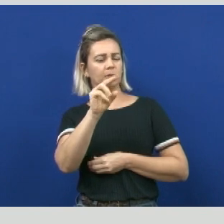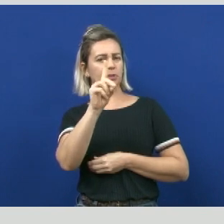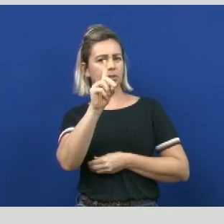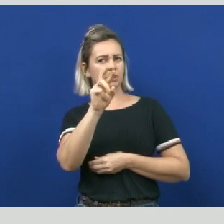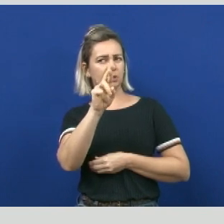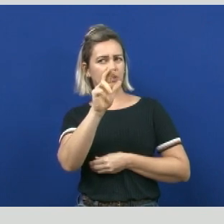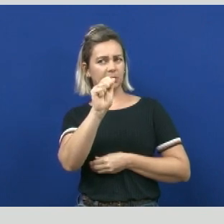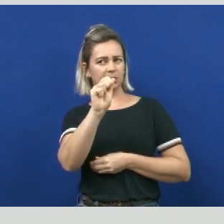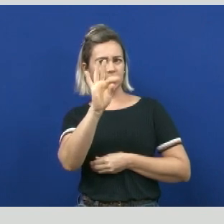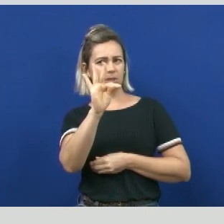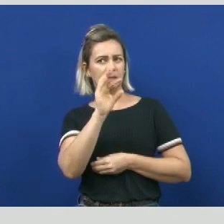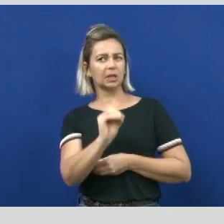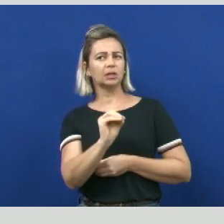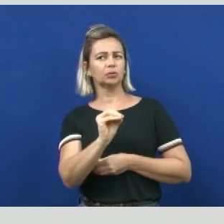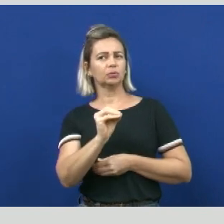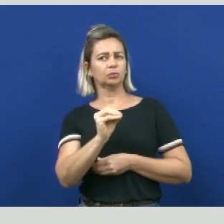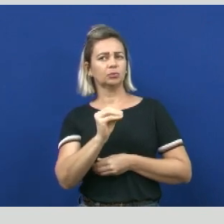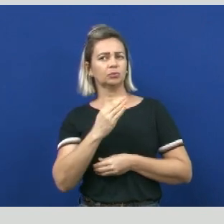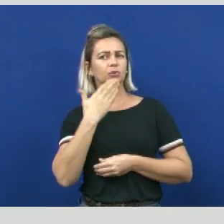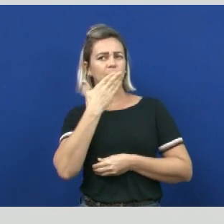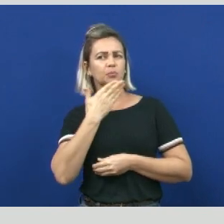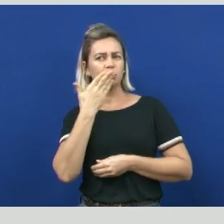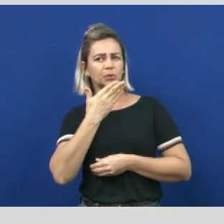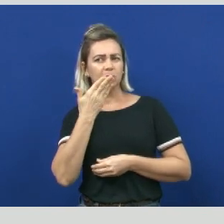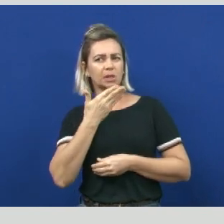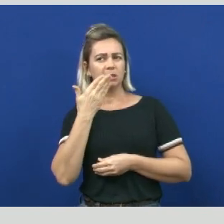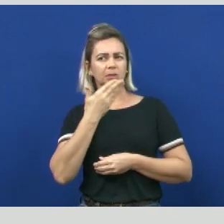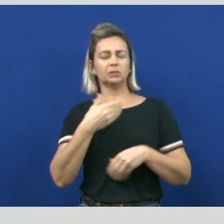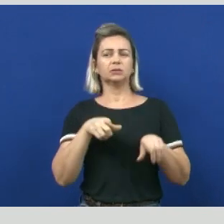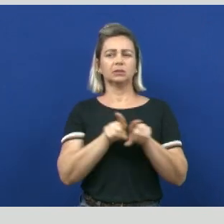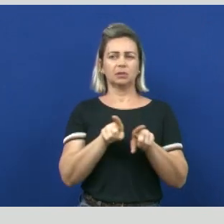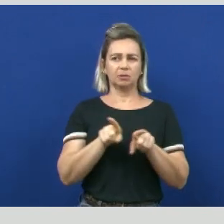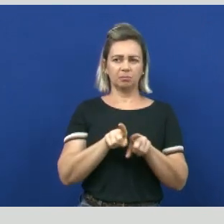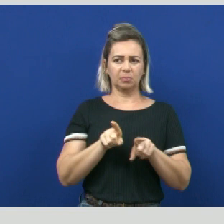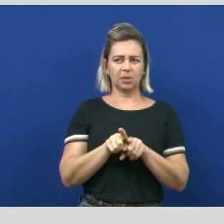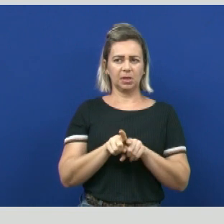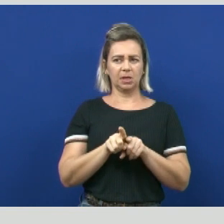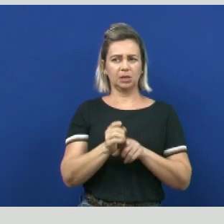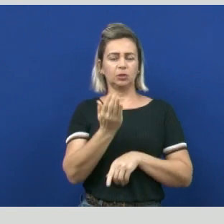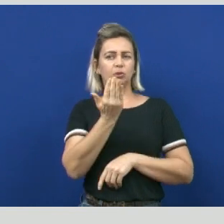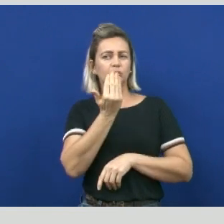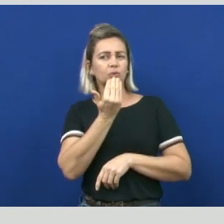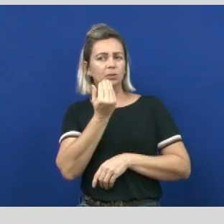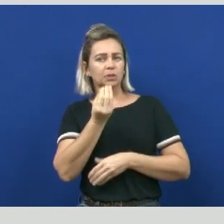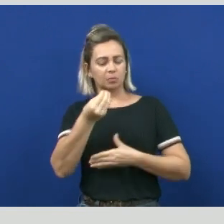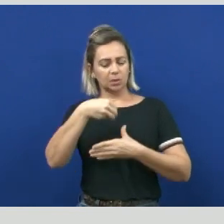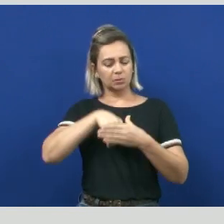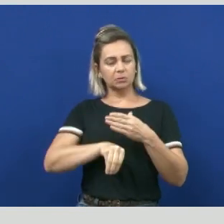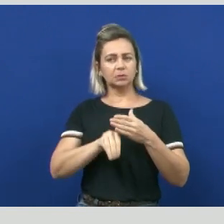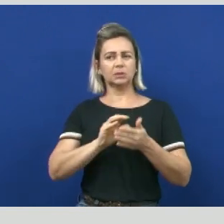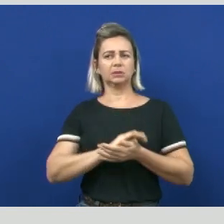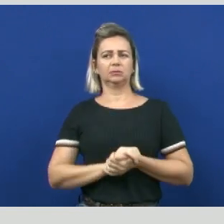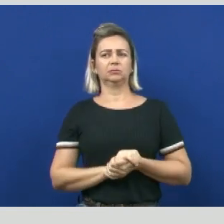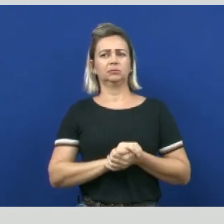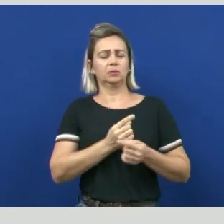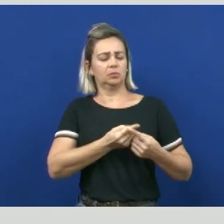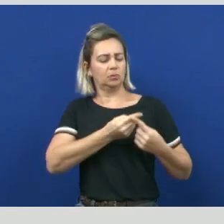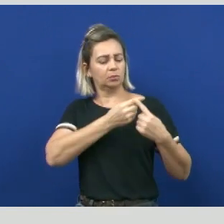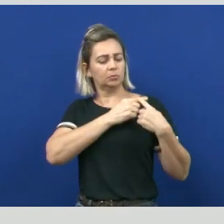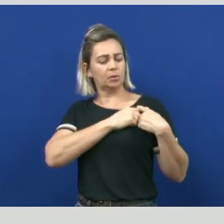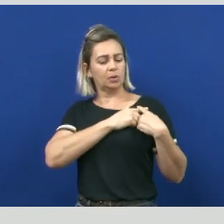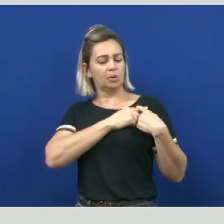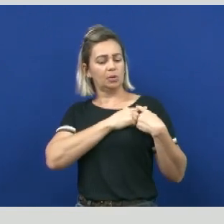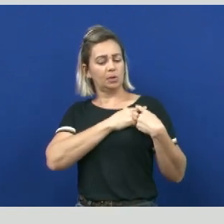estrutural, por isso que eu coloquei ali função plástica, mas os carboidratos, eles têm como principal função, no caso, é a fonte